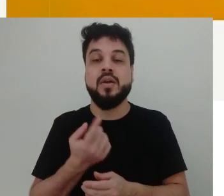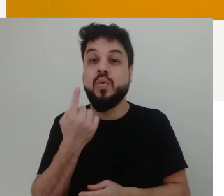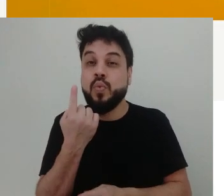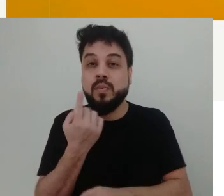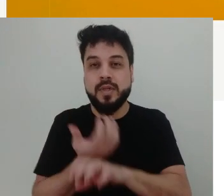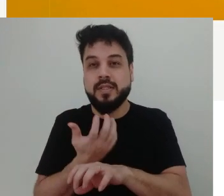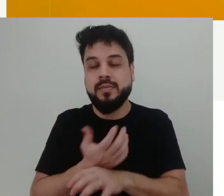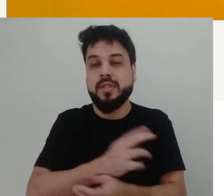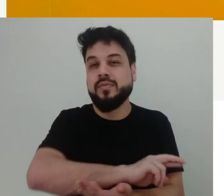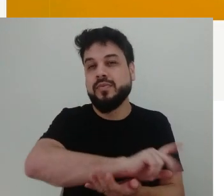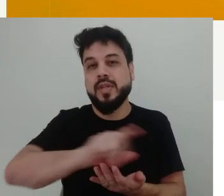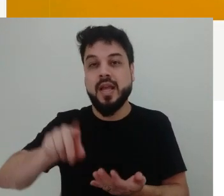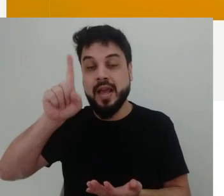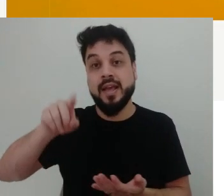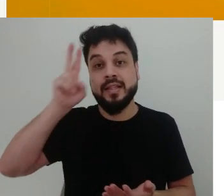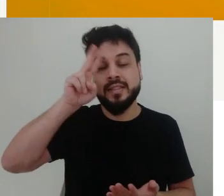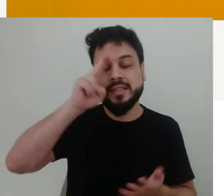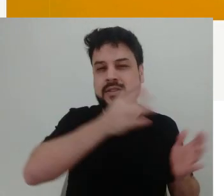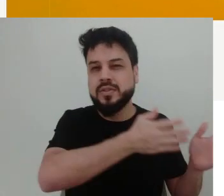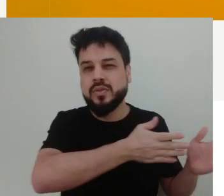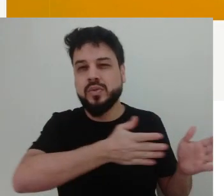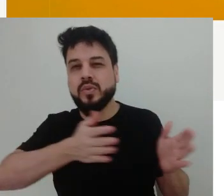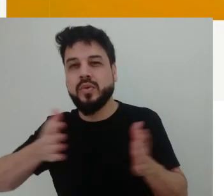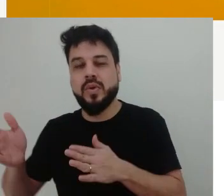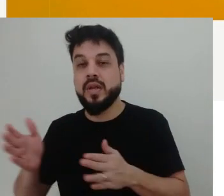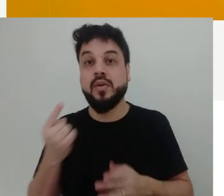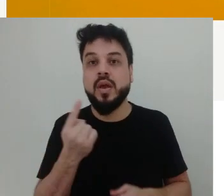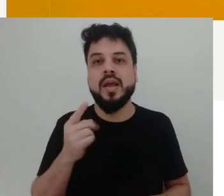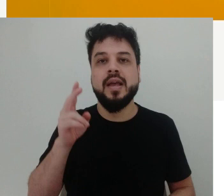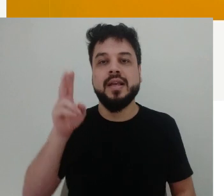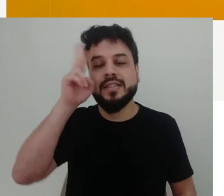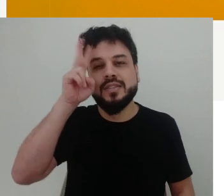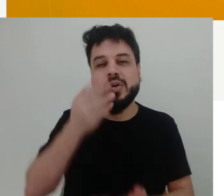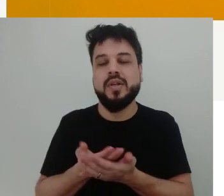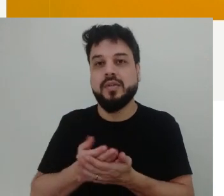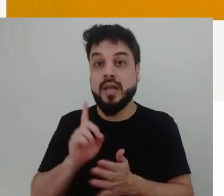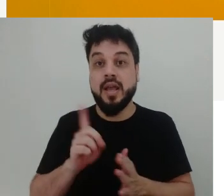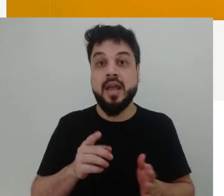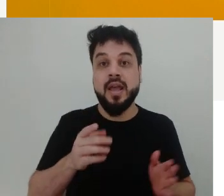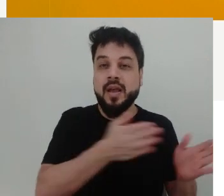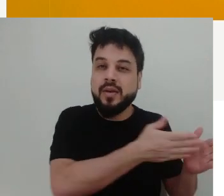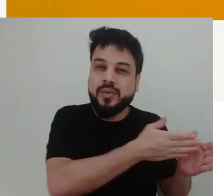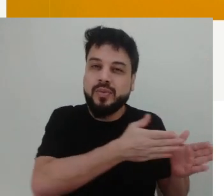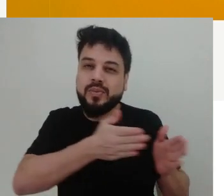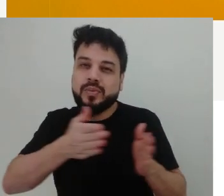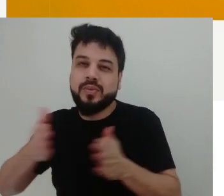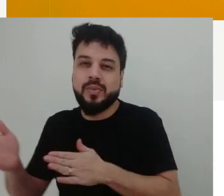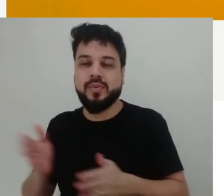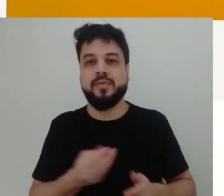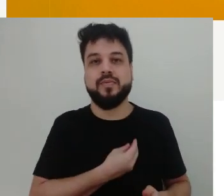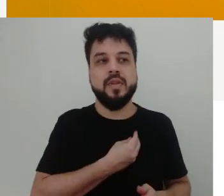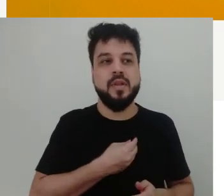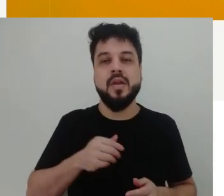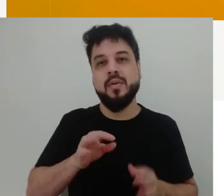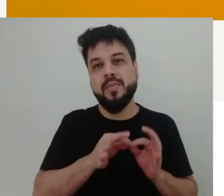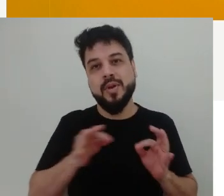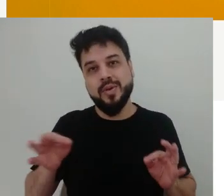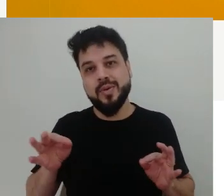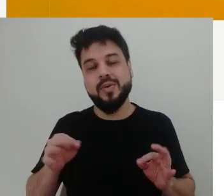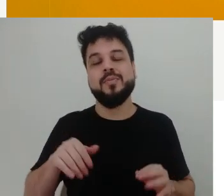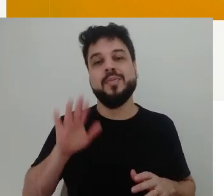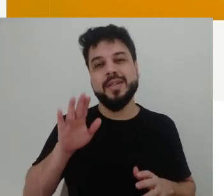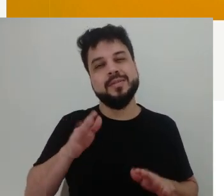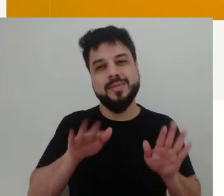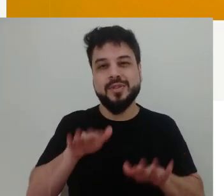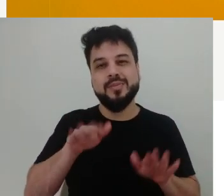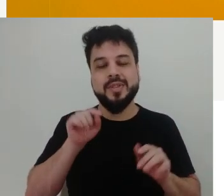especiais, que trouxeram bastante coisa para a gente pensar daqui para frente, dentro desse ciclo de identidade do programa, que é o